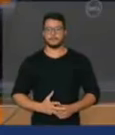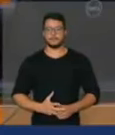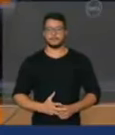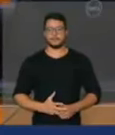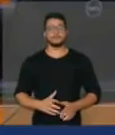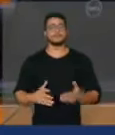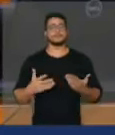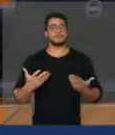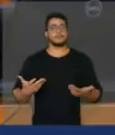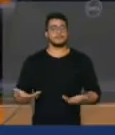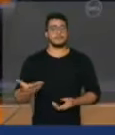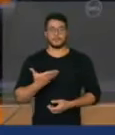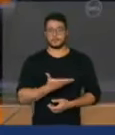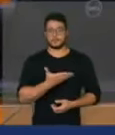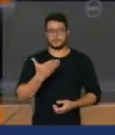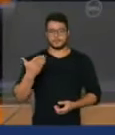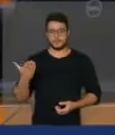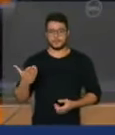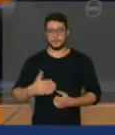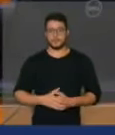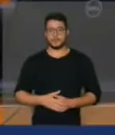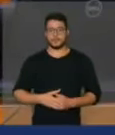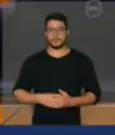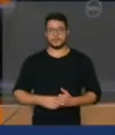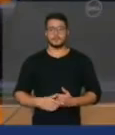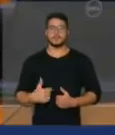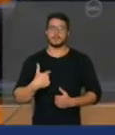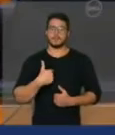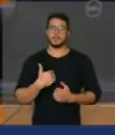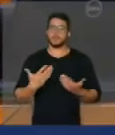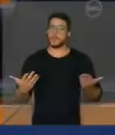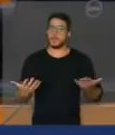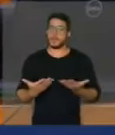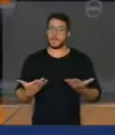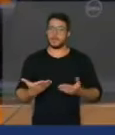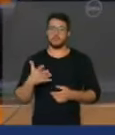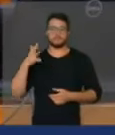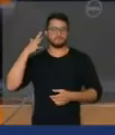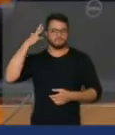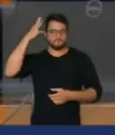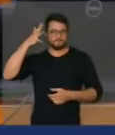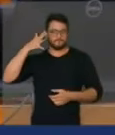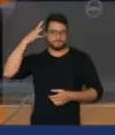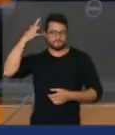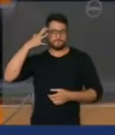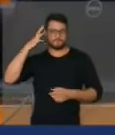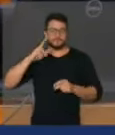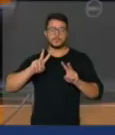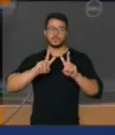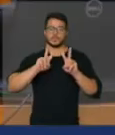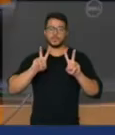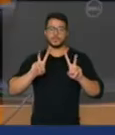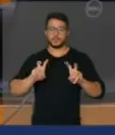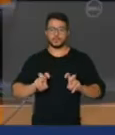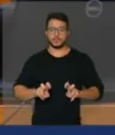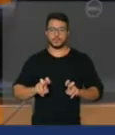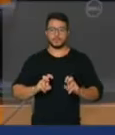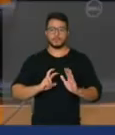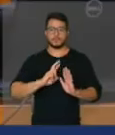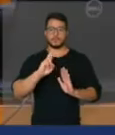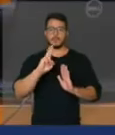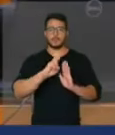Senhoras e senhores, eu pretendo fazer uma fala a respeito do relatório